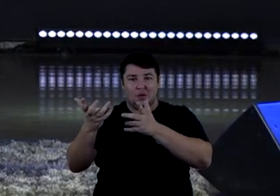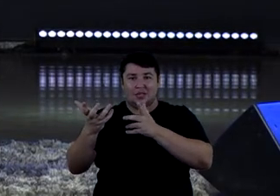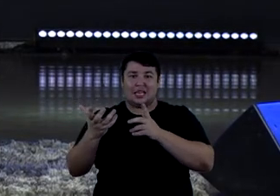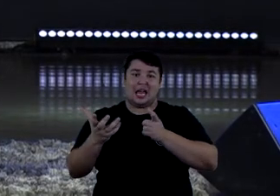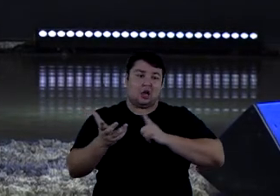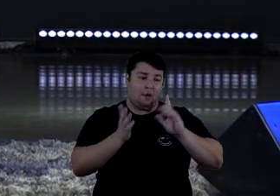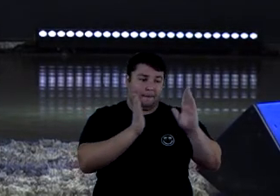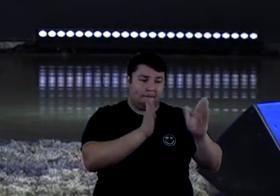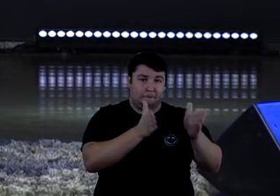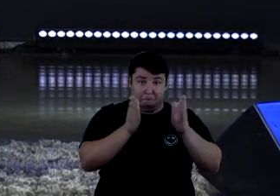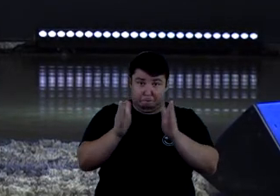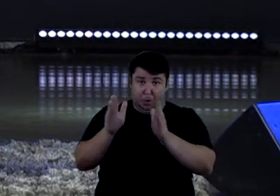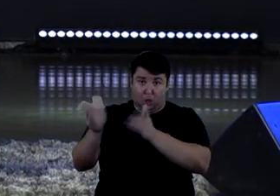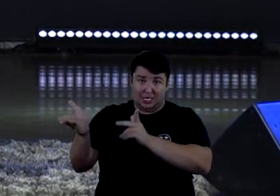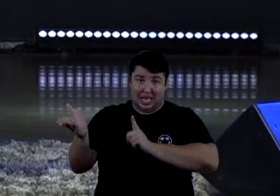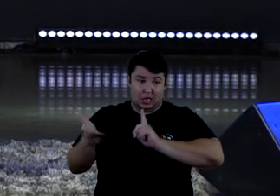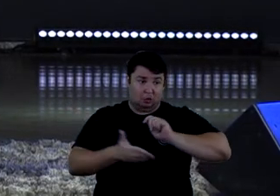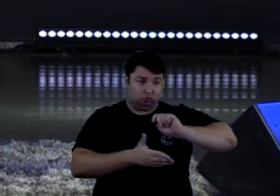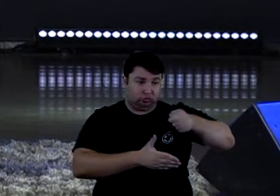desse processo.